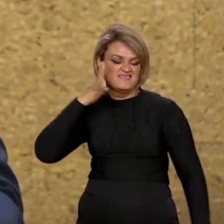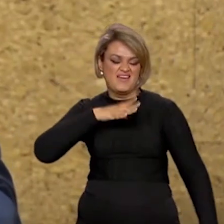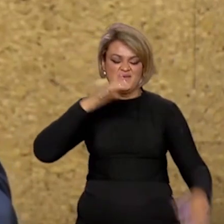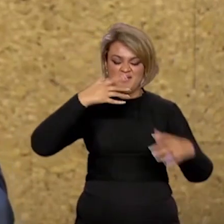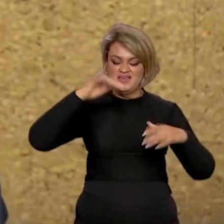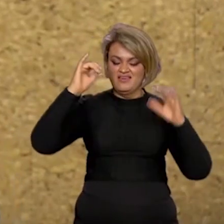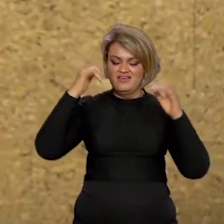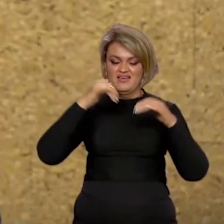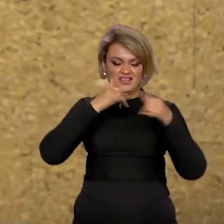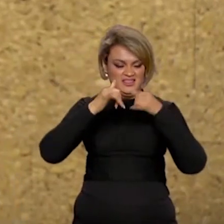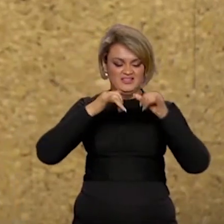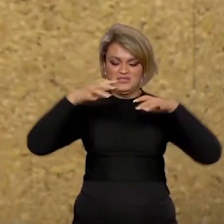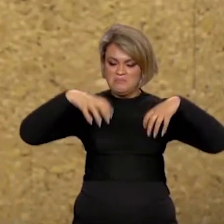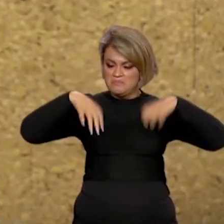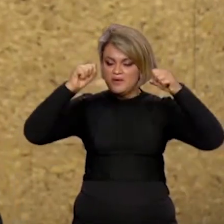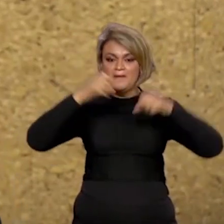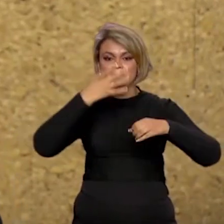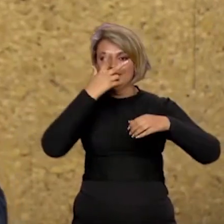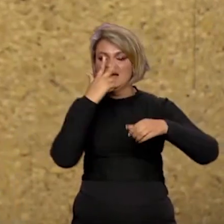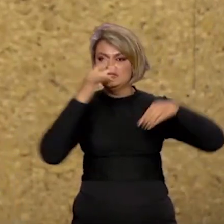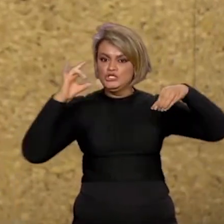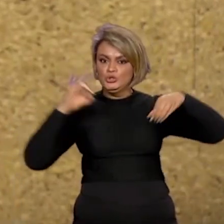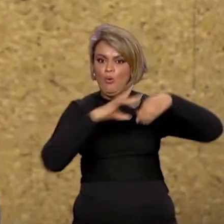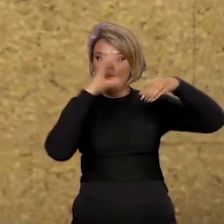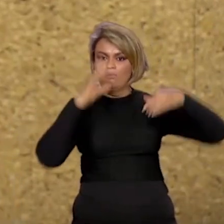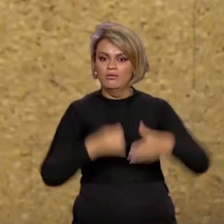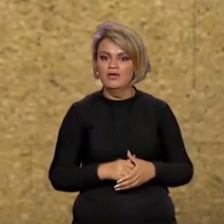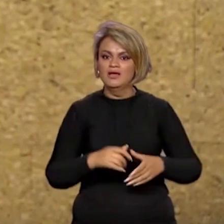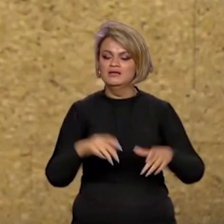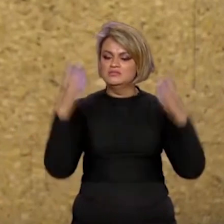Parecia mais a goleada do atleta do Cruzeiro em Minas Gerais, porque